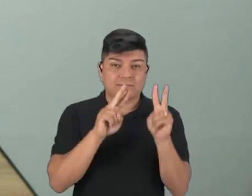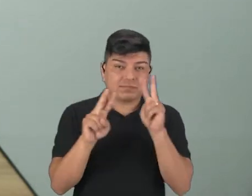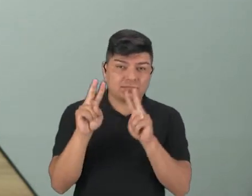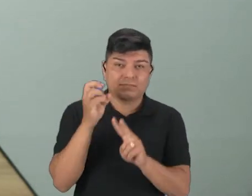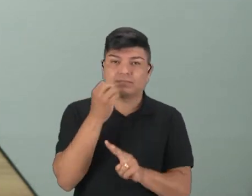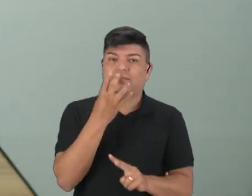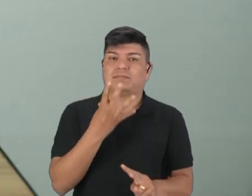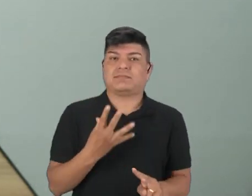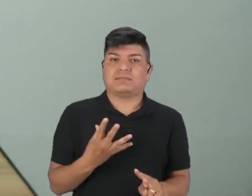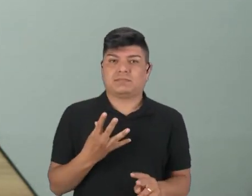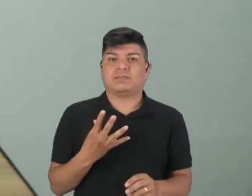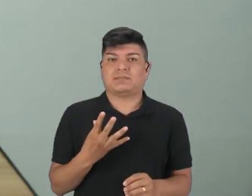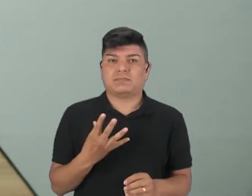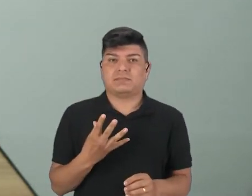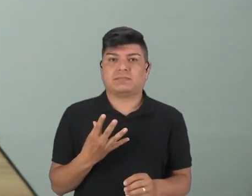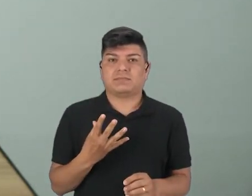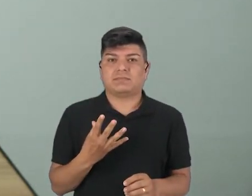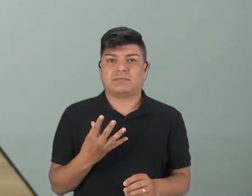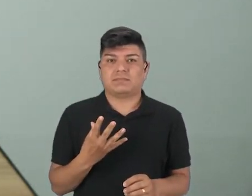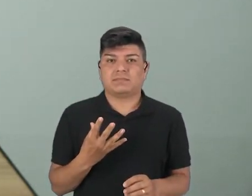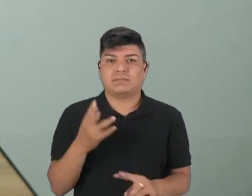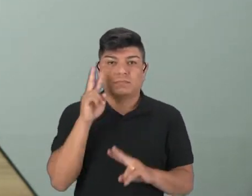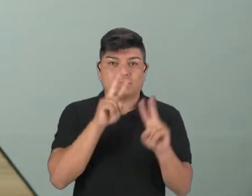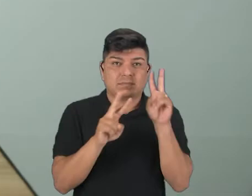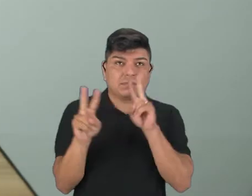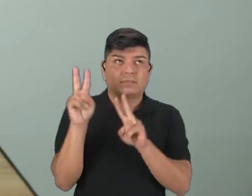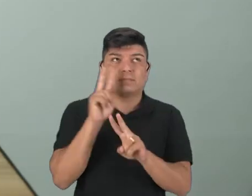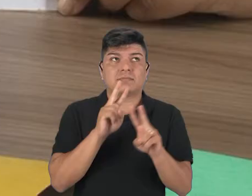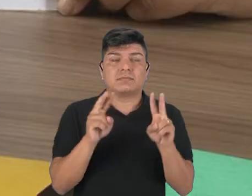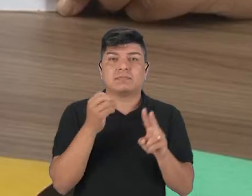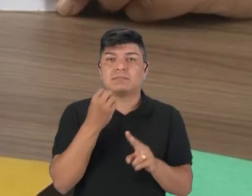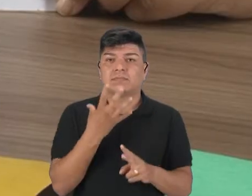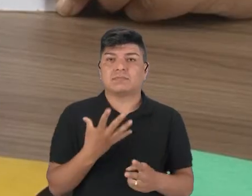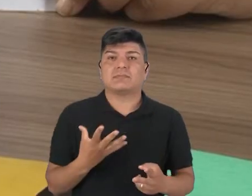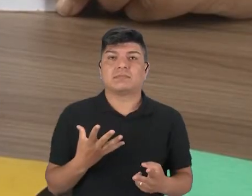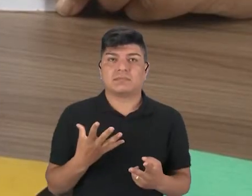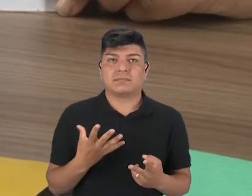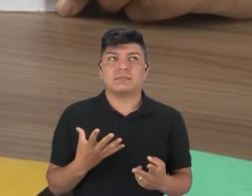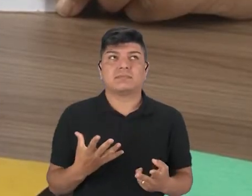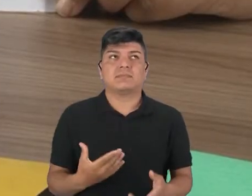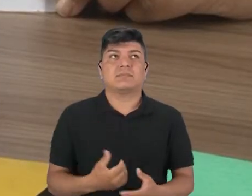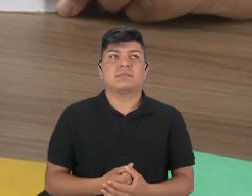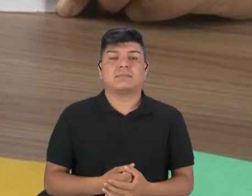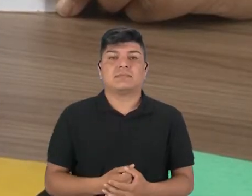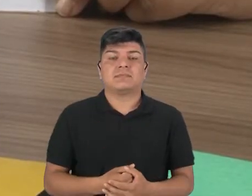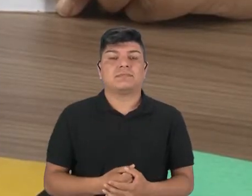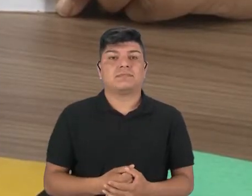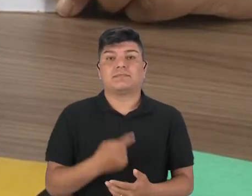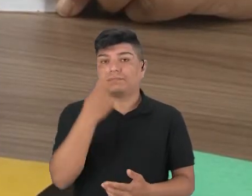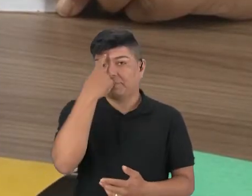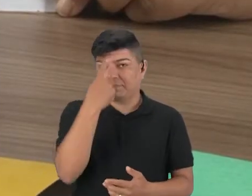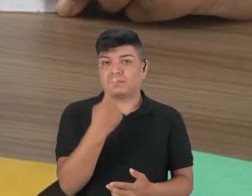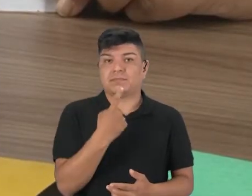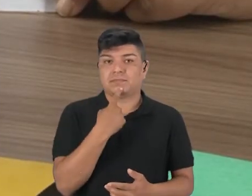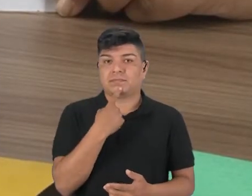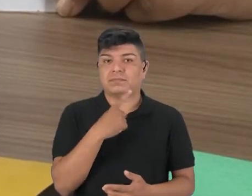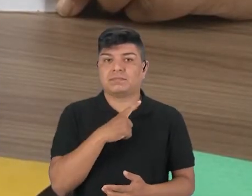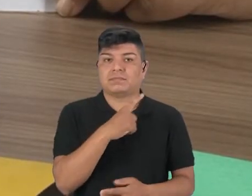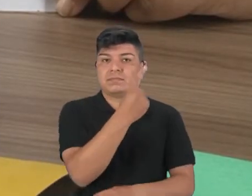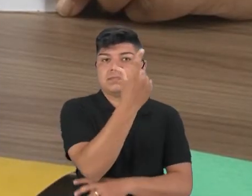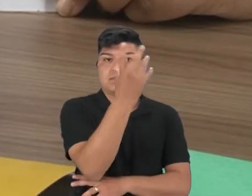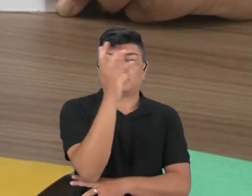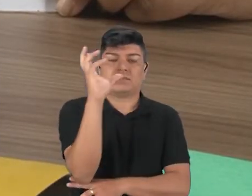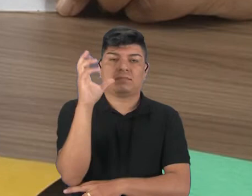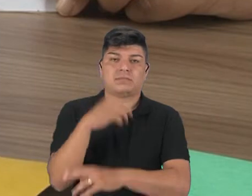visualizar bem para vocês, ó. Bem visível. Então, são imagens existentes na nossa